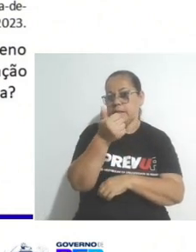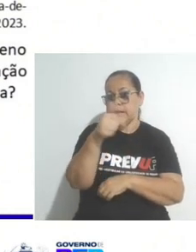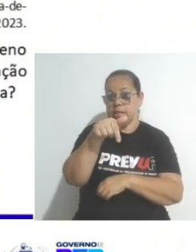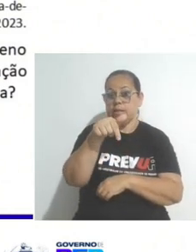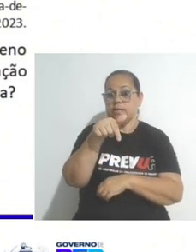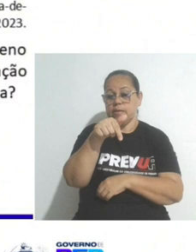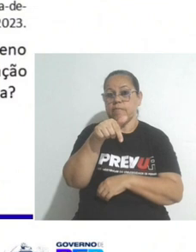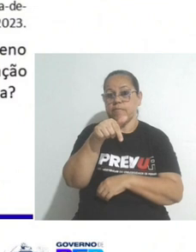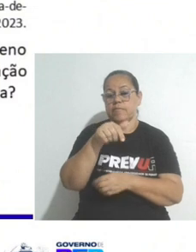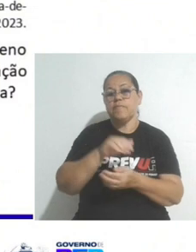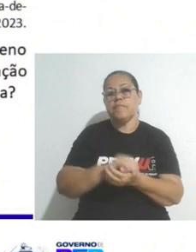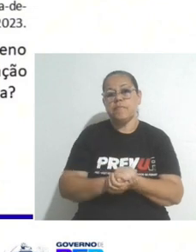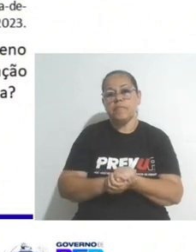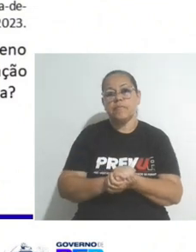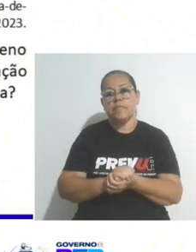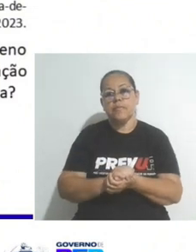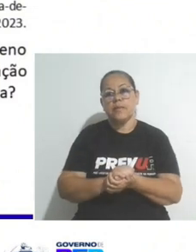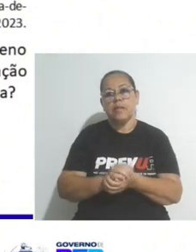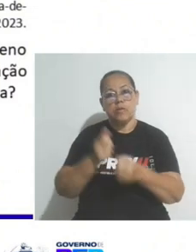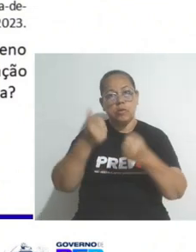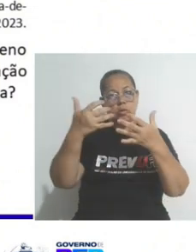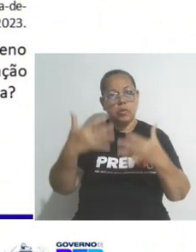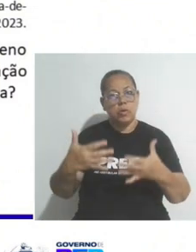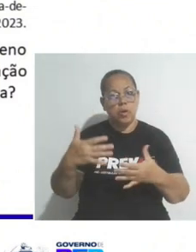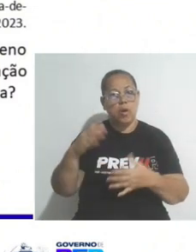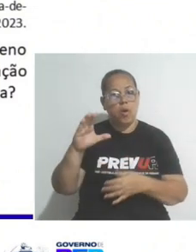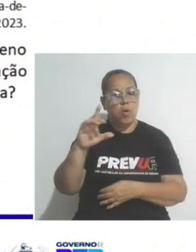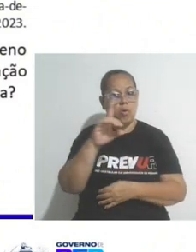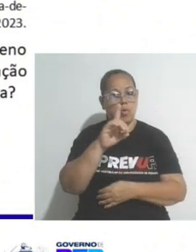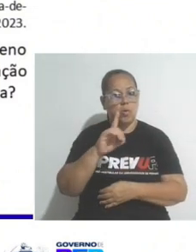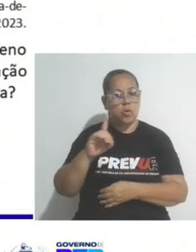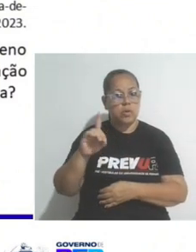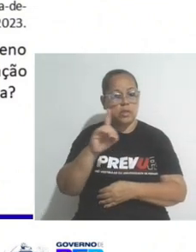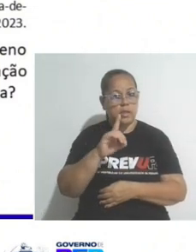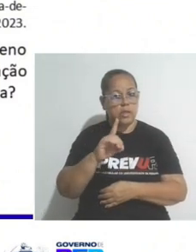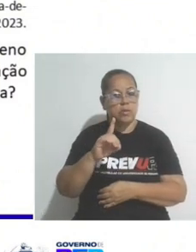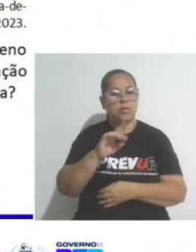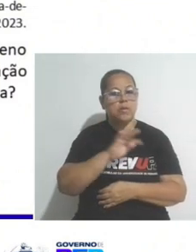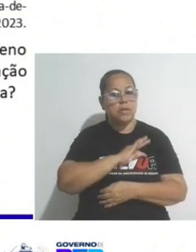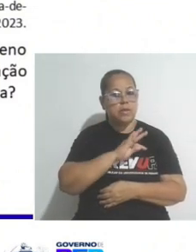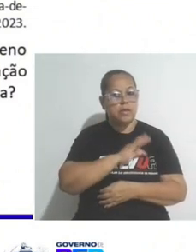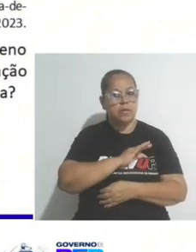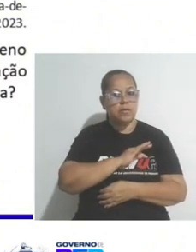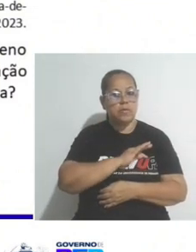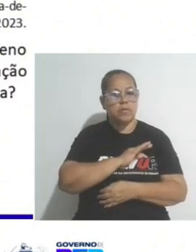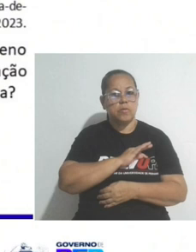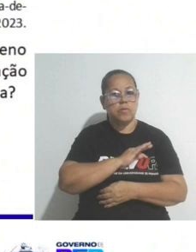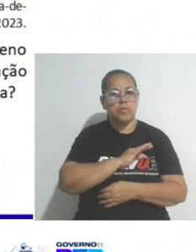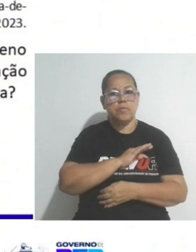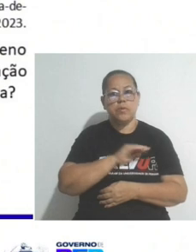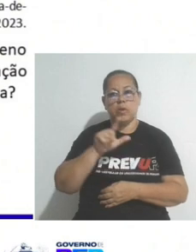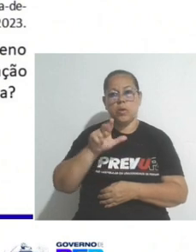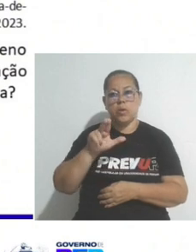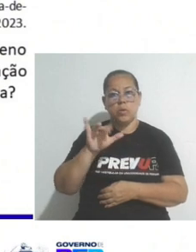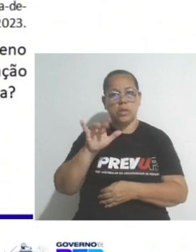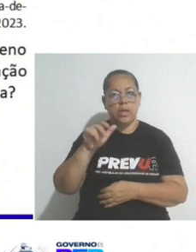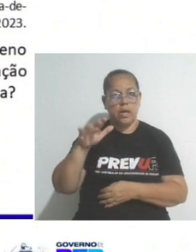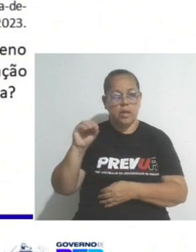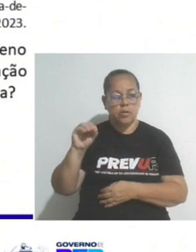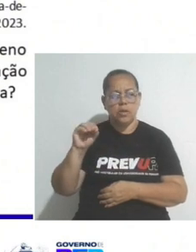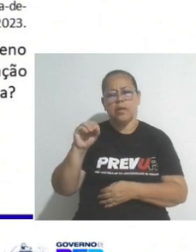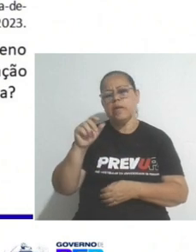época afirma o coordenador técnico do censo Luciano Duarte esse trecho ele é